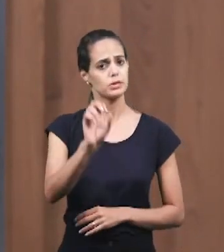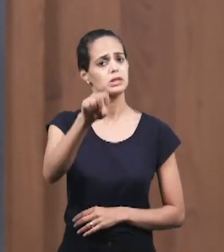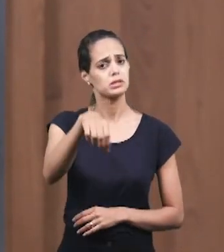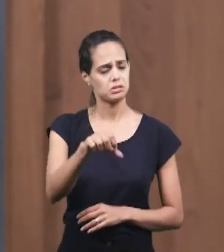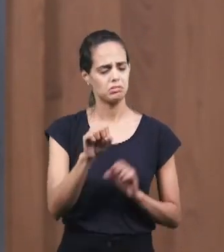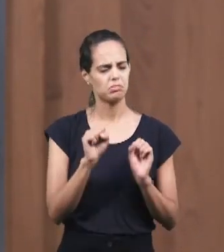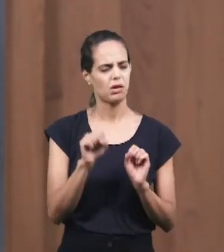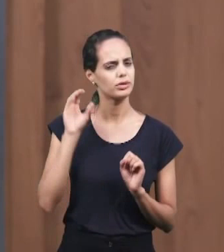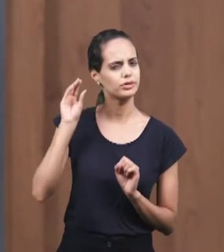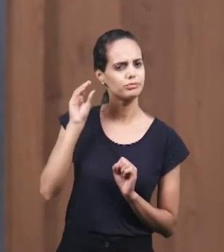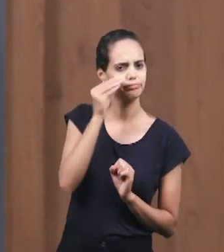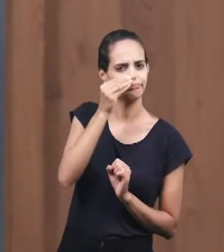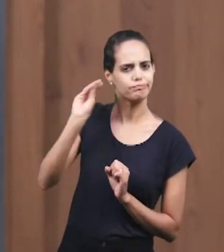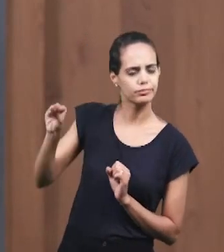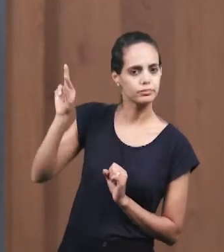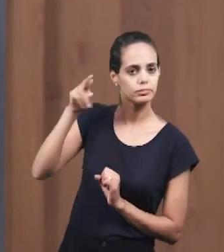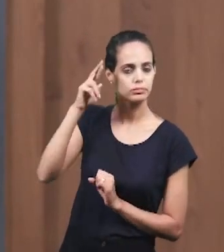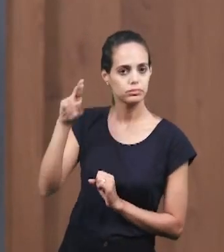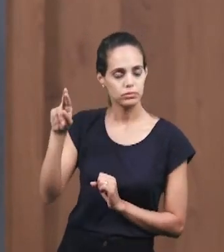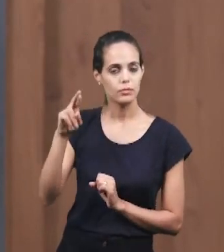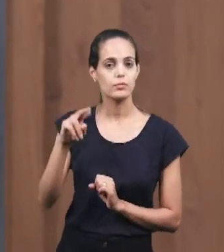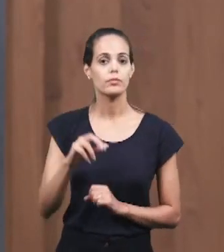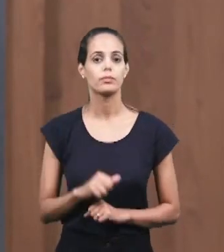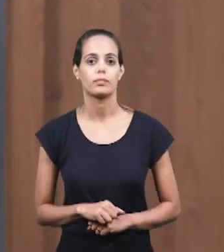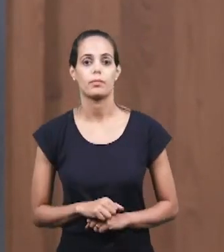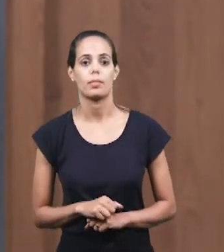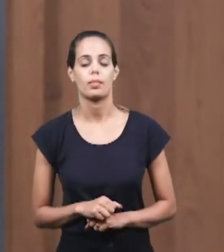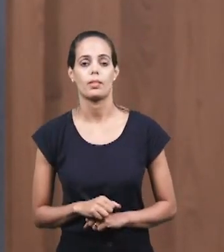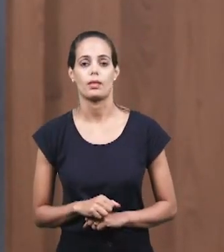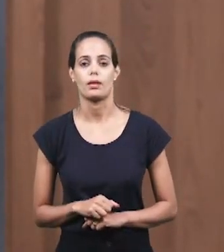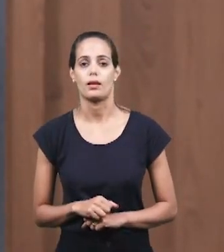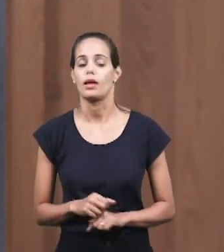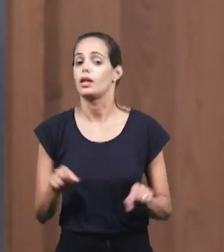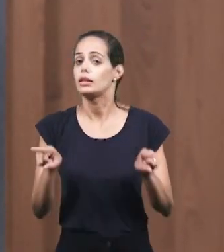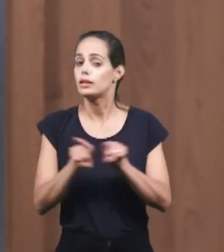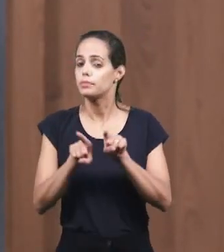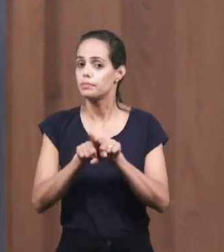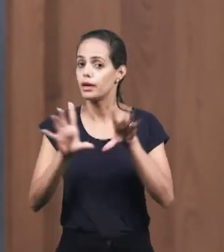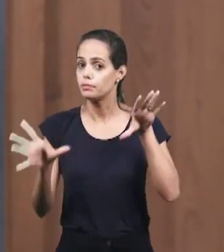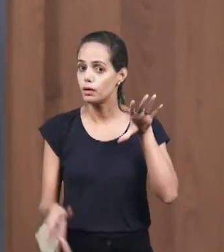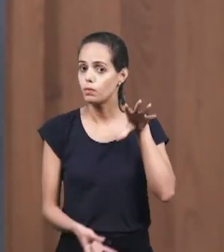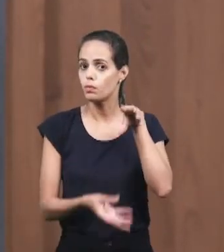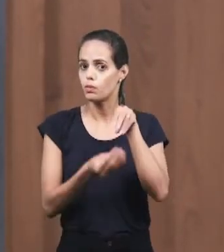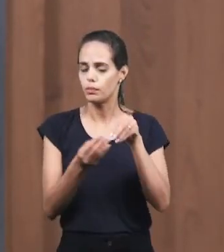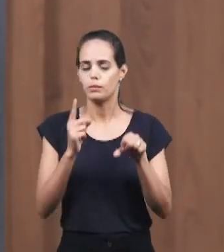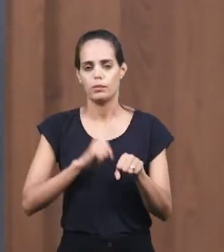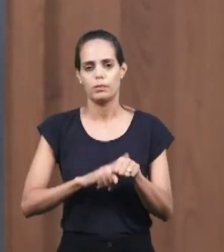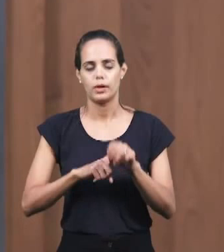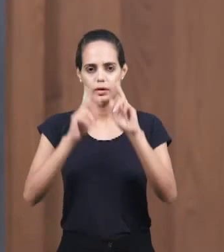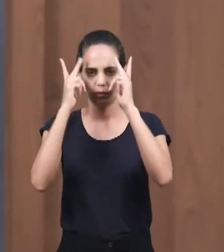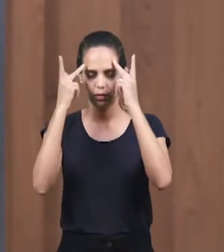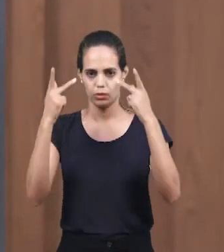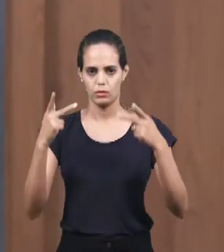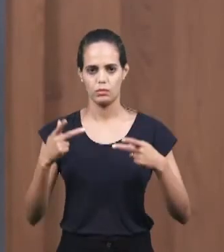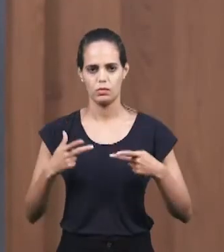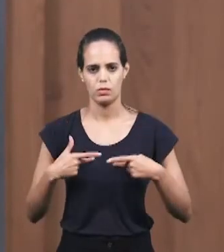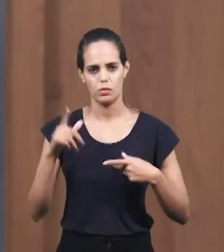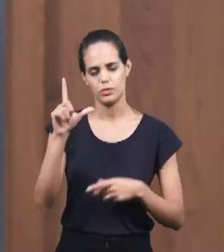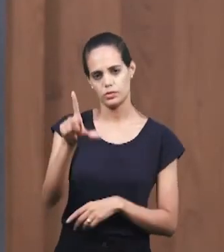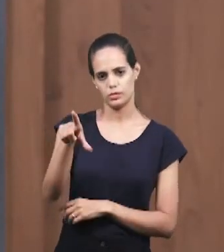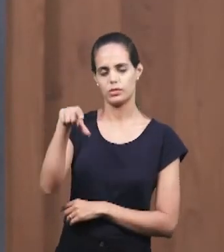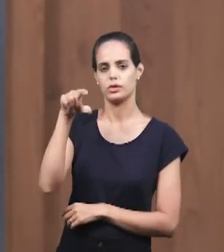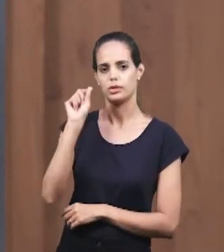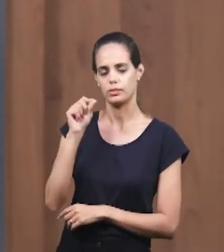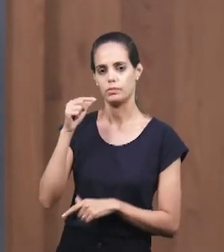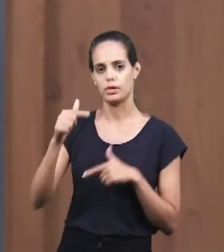sim. Agora, é bem colocada a questão que quando o homem é eleito para realizar a obra, ele precisa